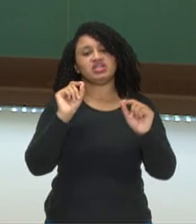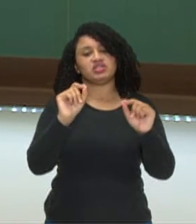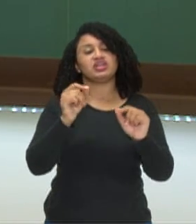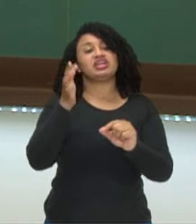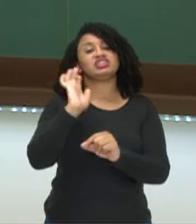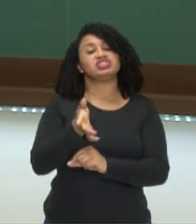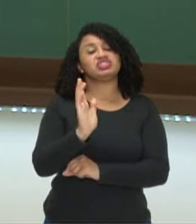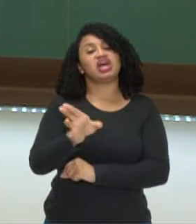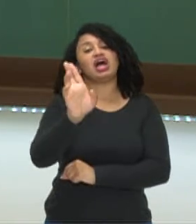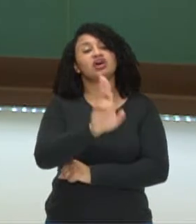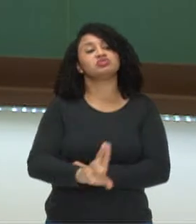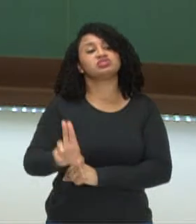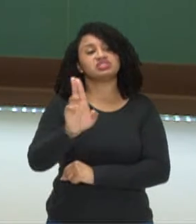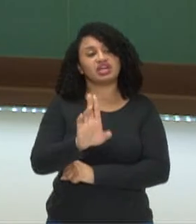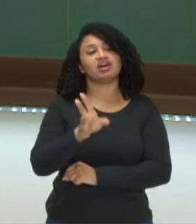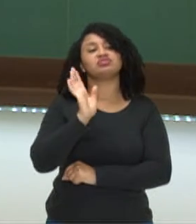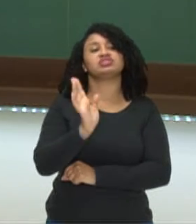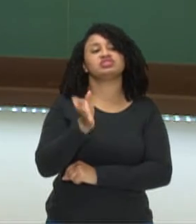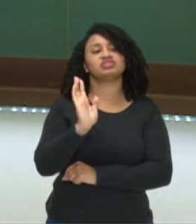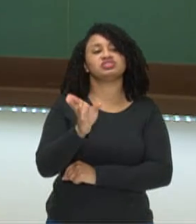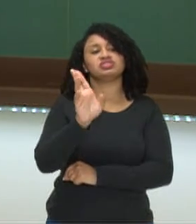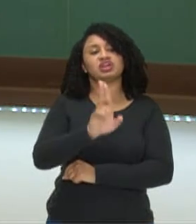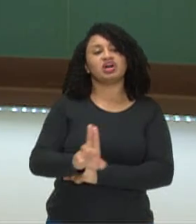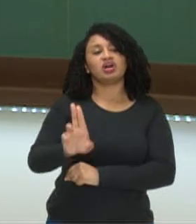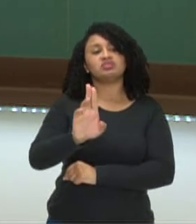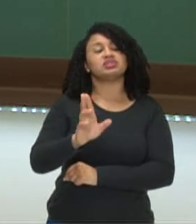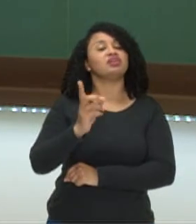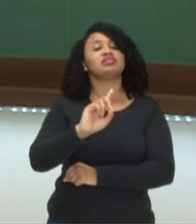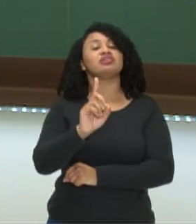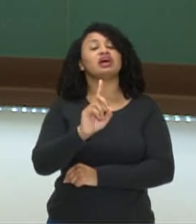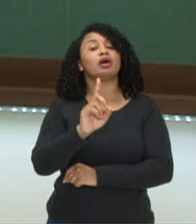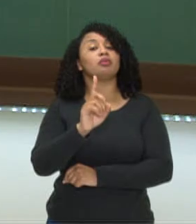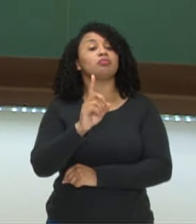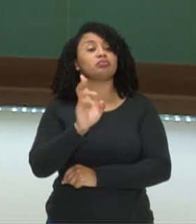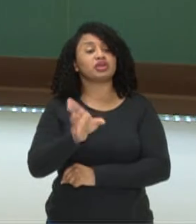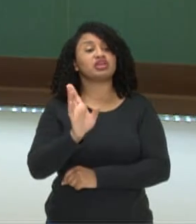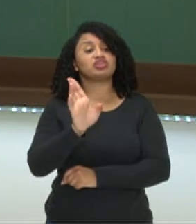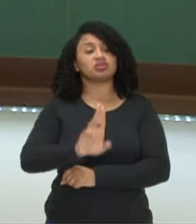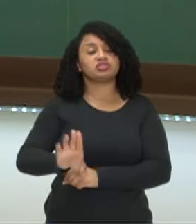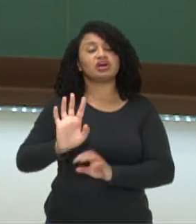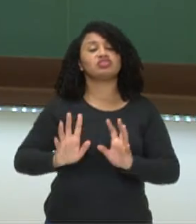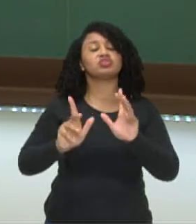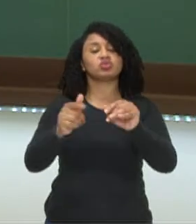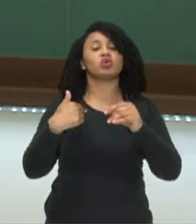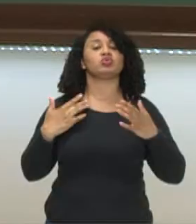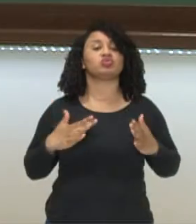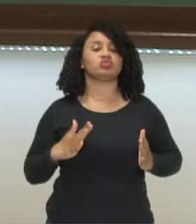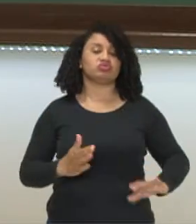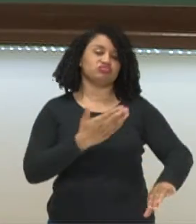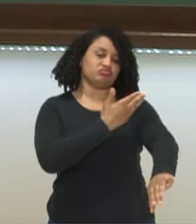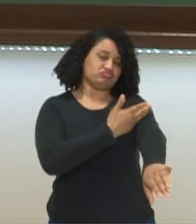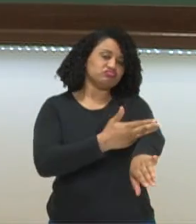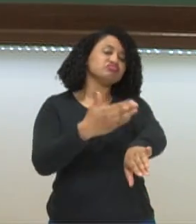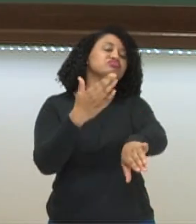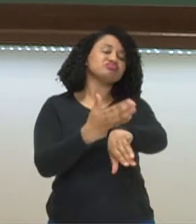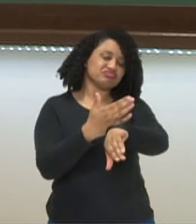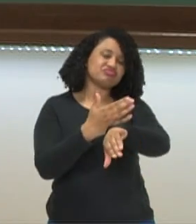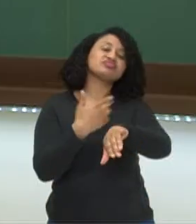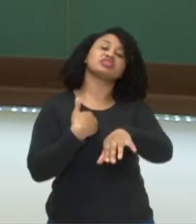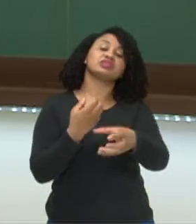já gastara, ó, senão porque já gastara todos os vestidos de manga comprida. Ele